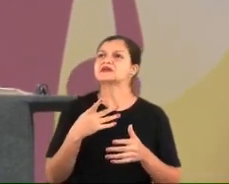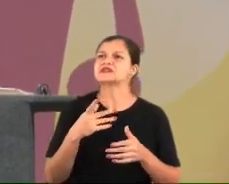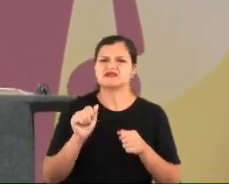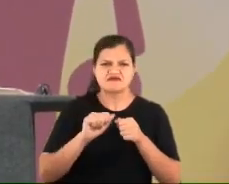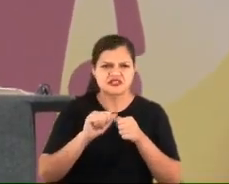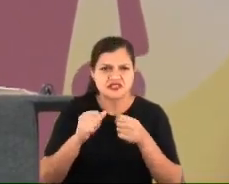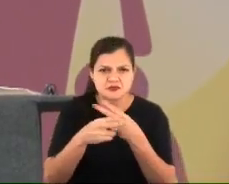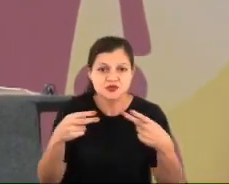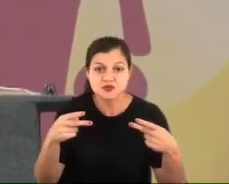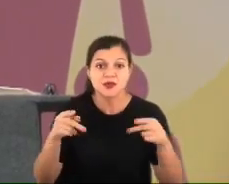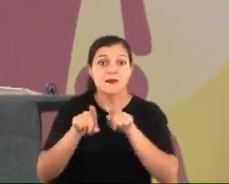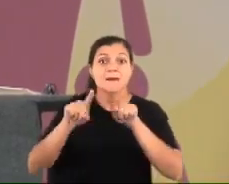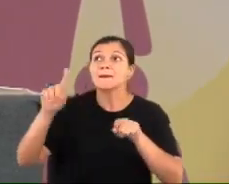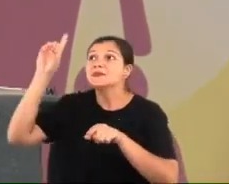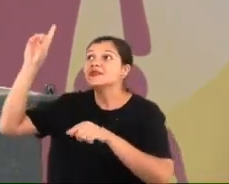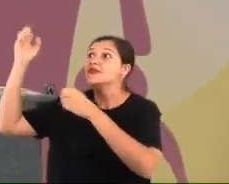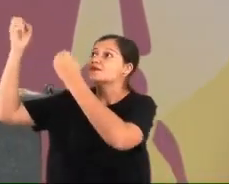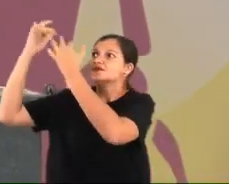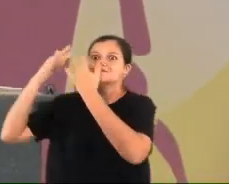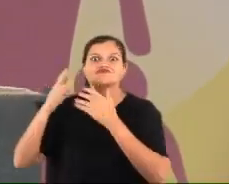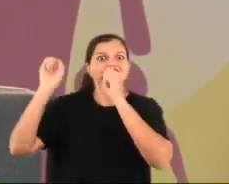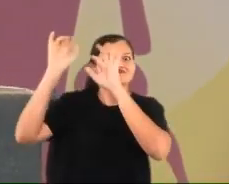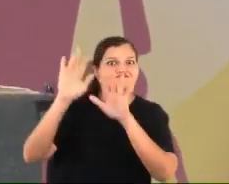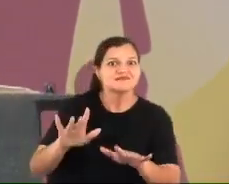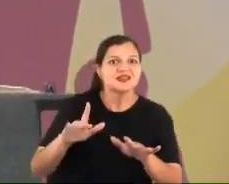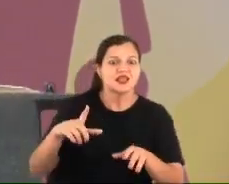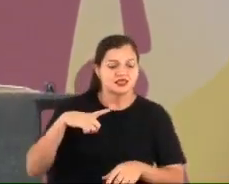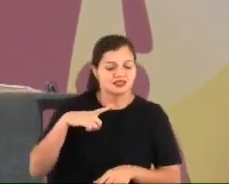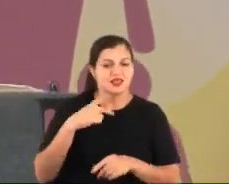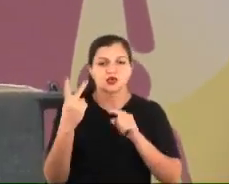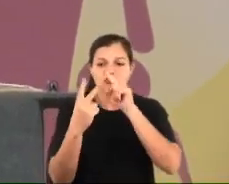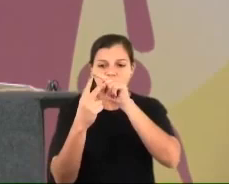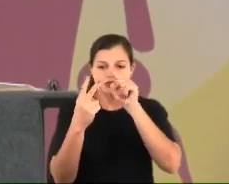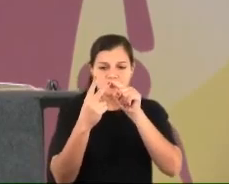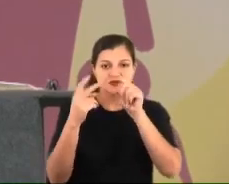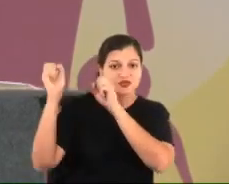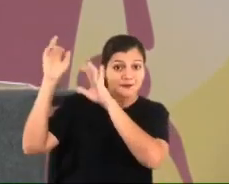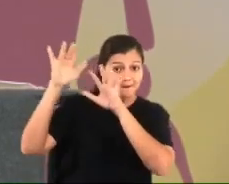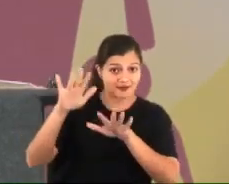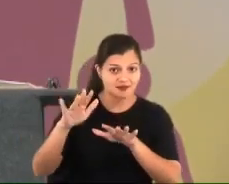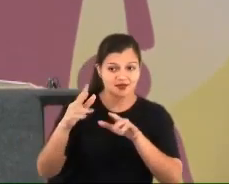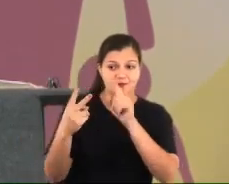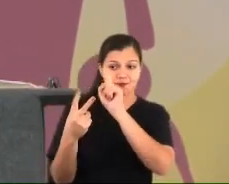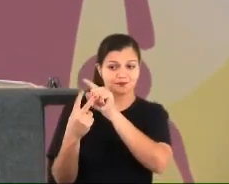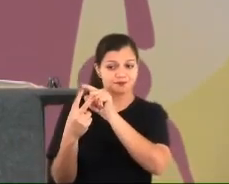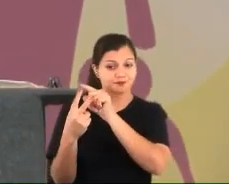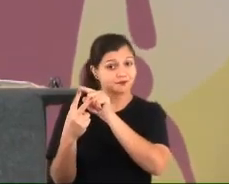E existem 2 tipos de bênçãos, as condicionais e as incondicionais.